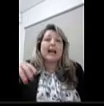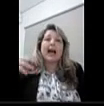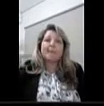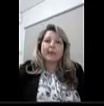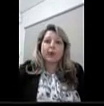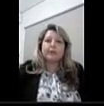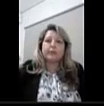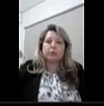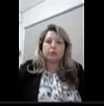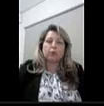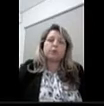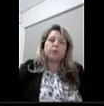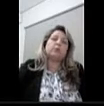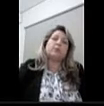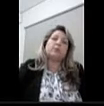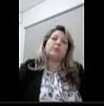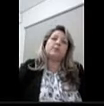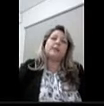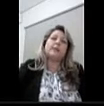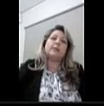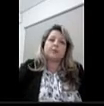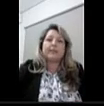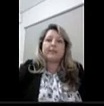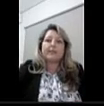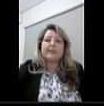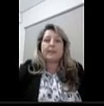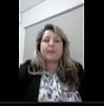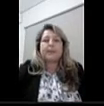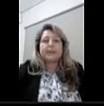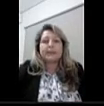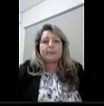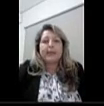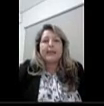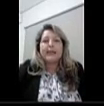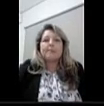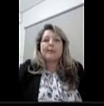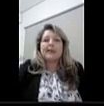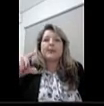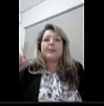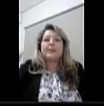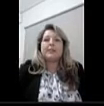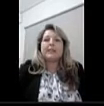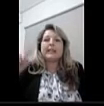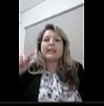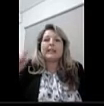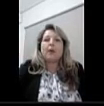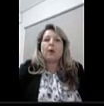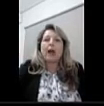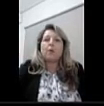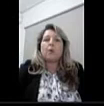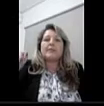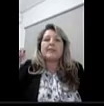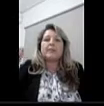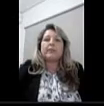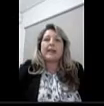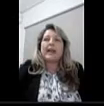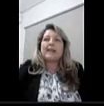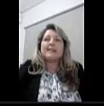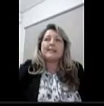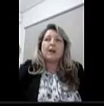a prova junto com os alunos, ela vai fazer a prova também, mas permitir que ela tenha algumas